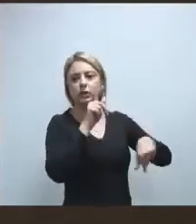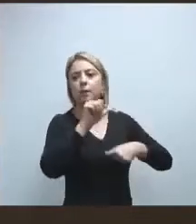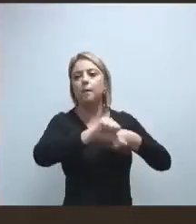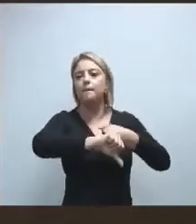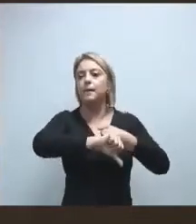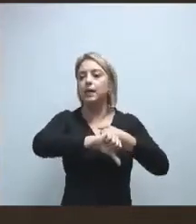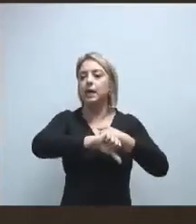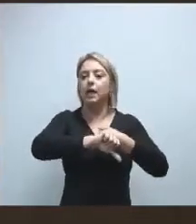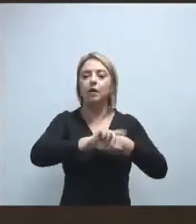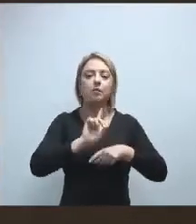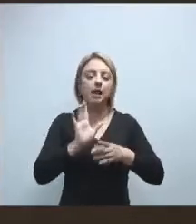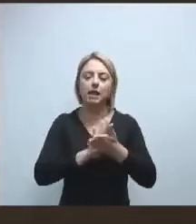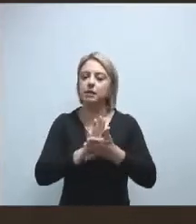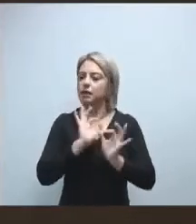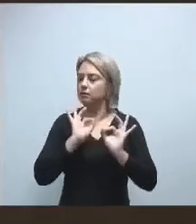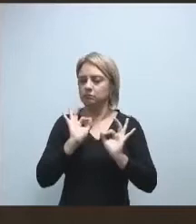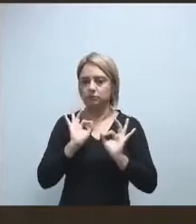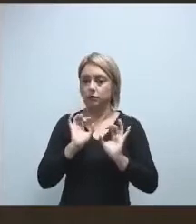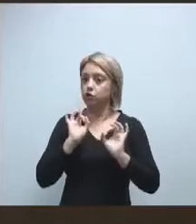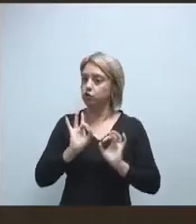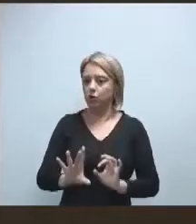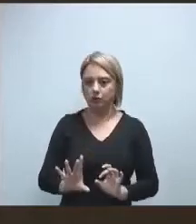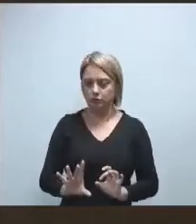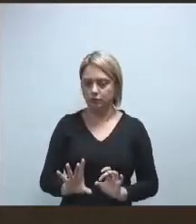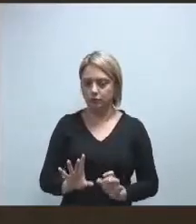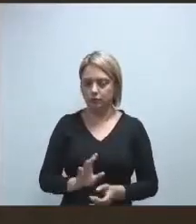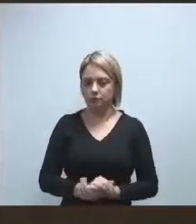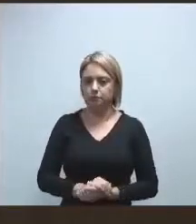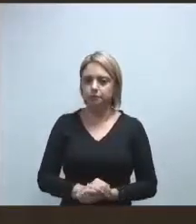mais nada do que isso a